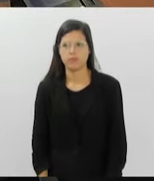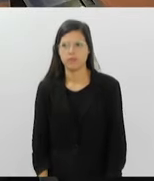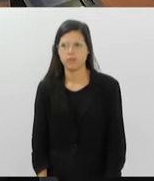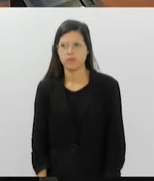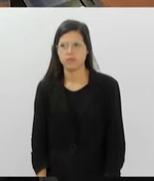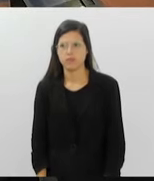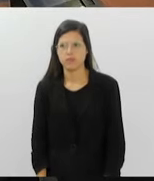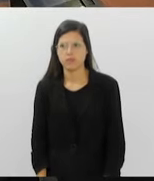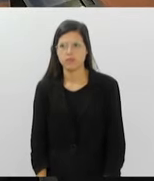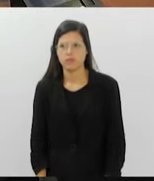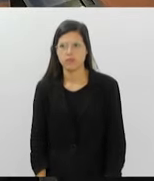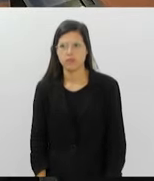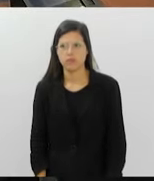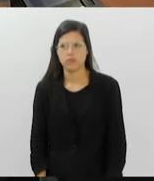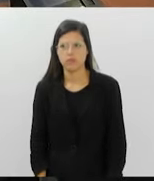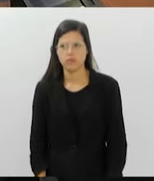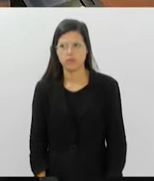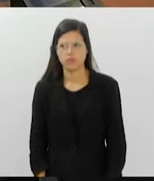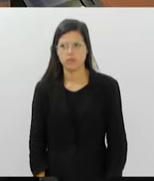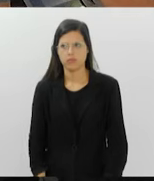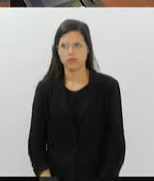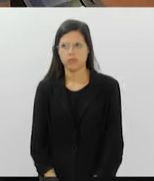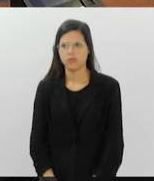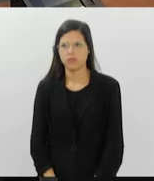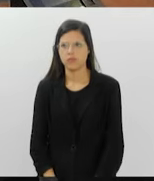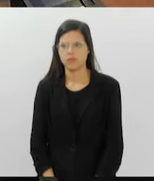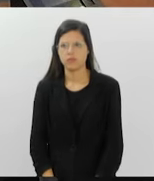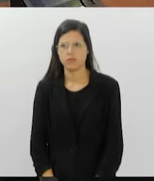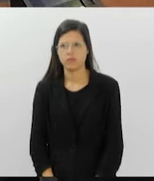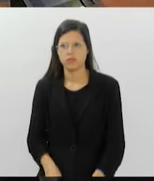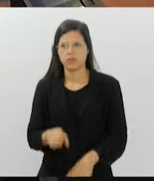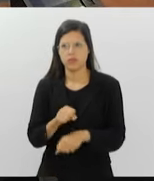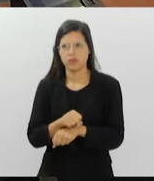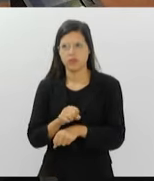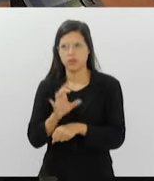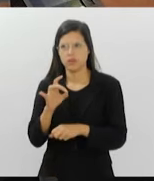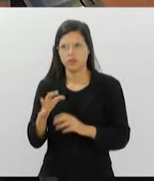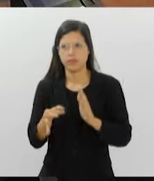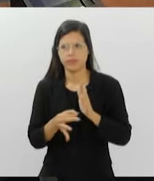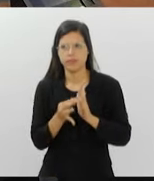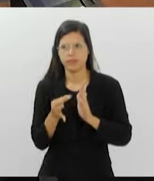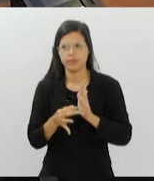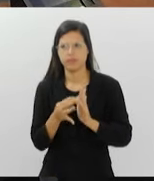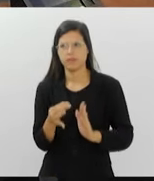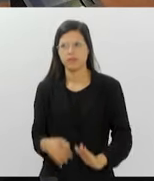Para discutir, presidente. Deixa eu colher o parecer primeiro.